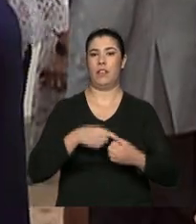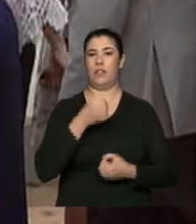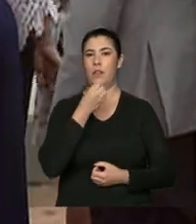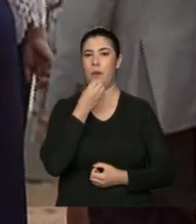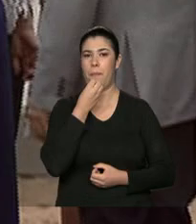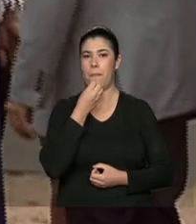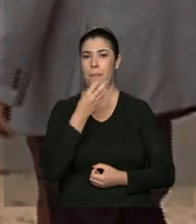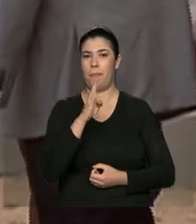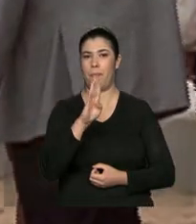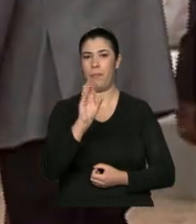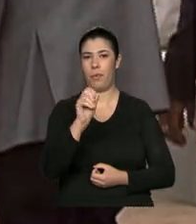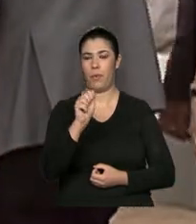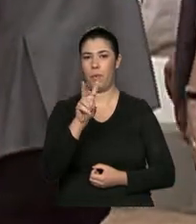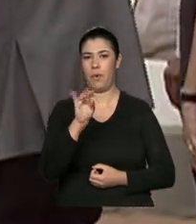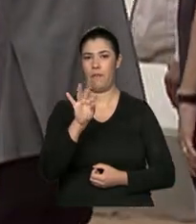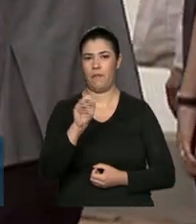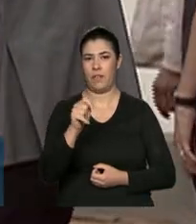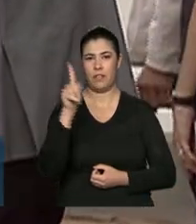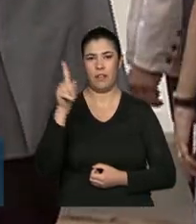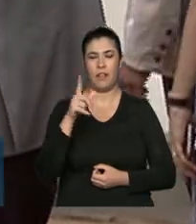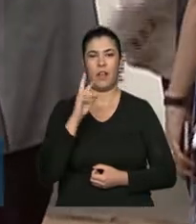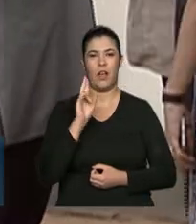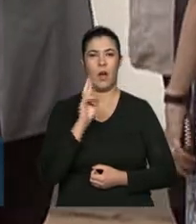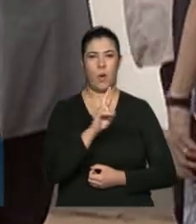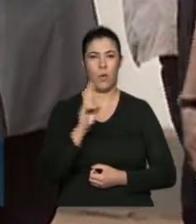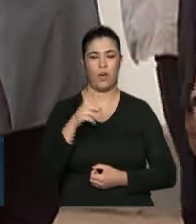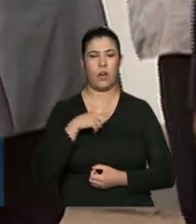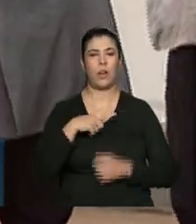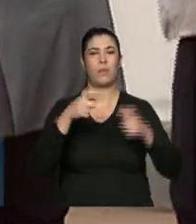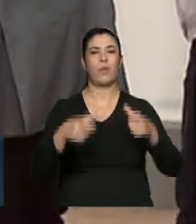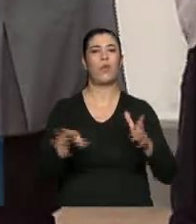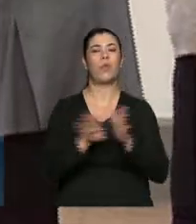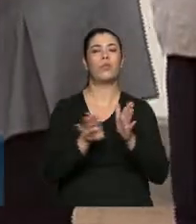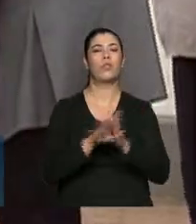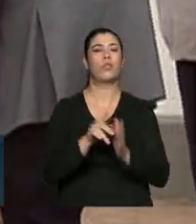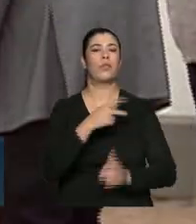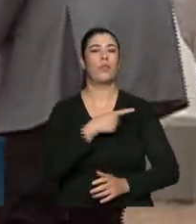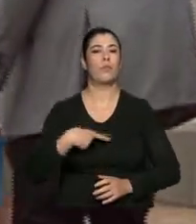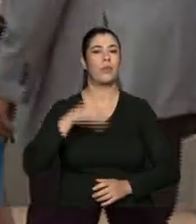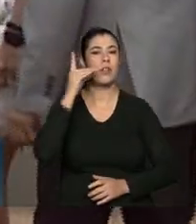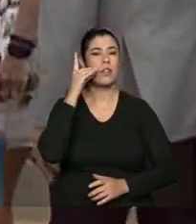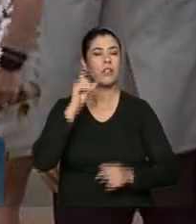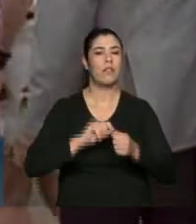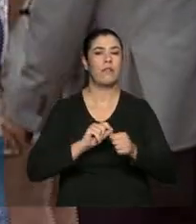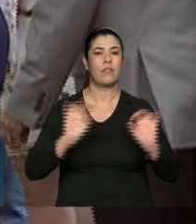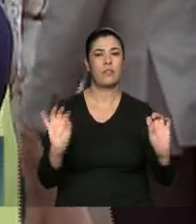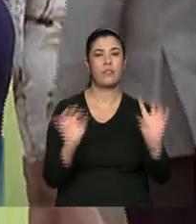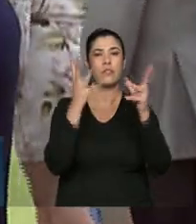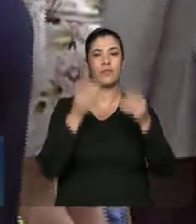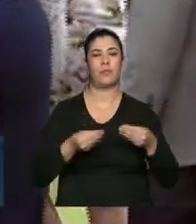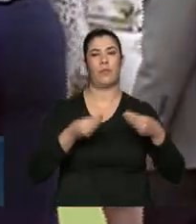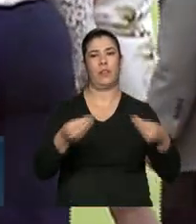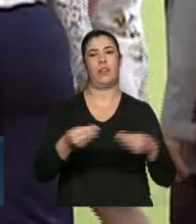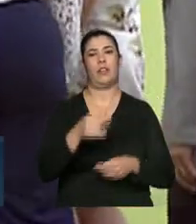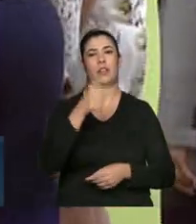Dilma Rousseff acabou de chegar ao local onde será realizada a cerimônia de entrega